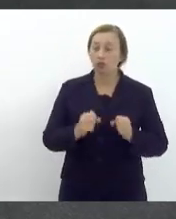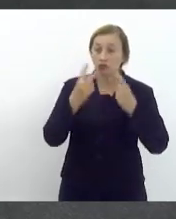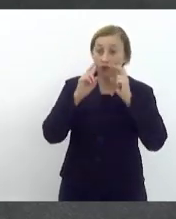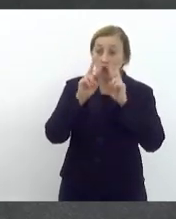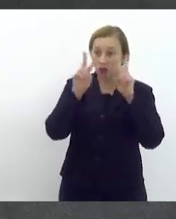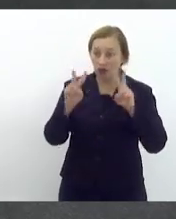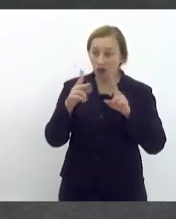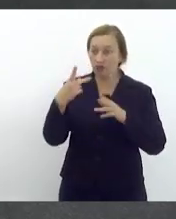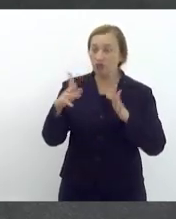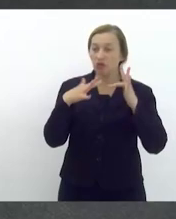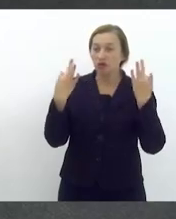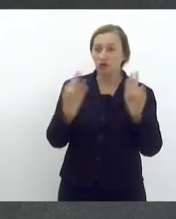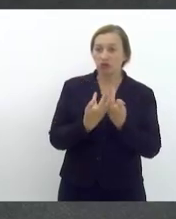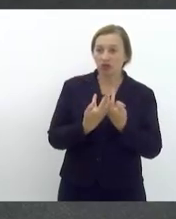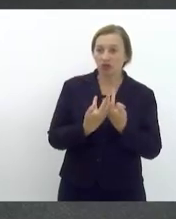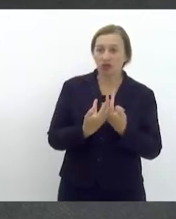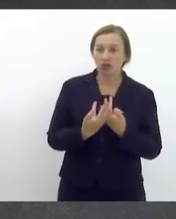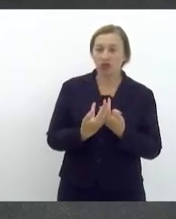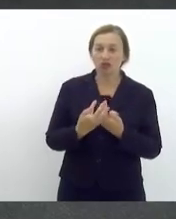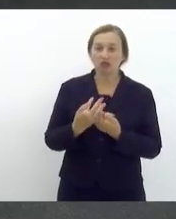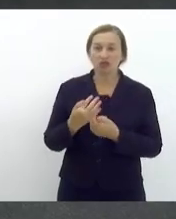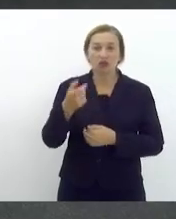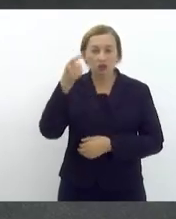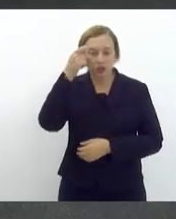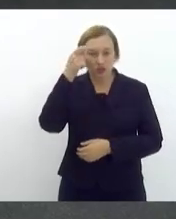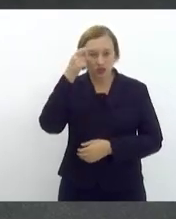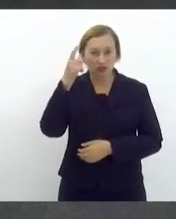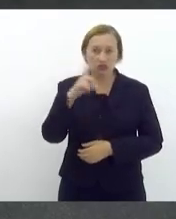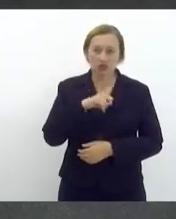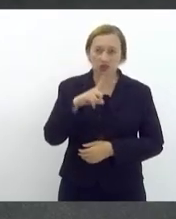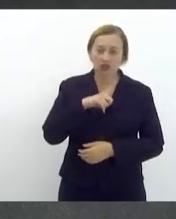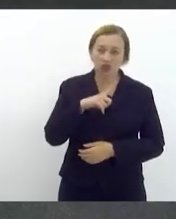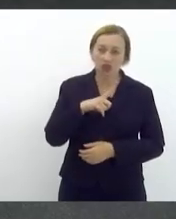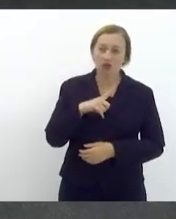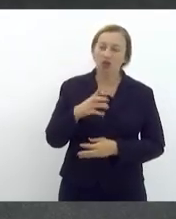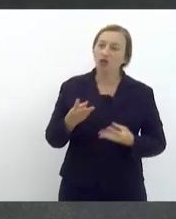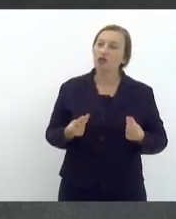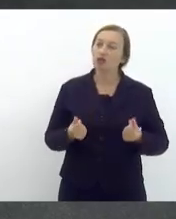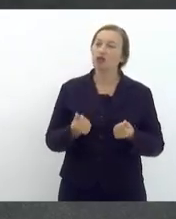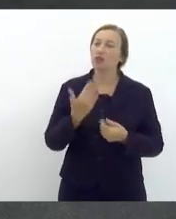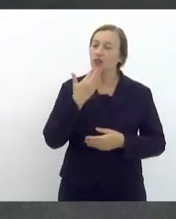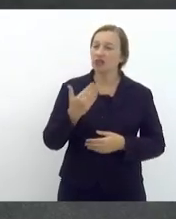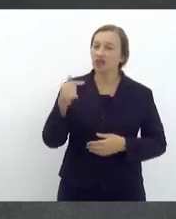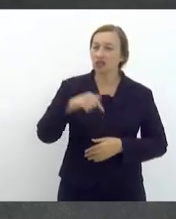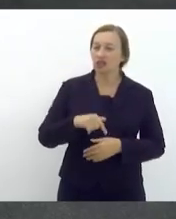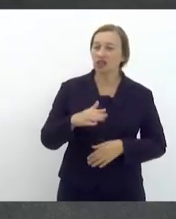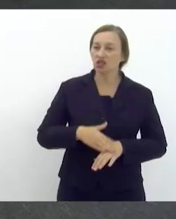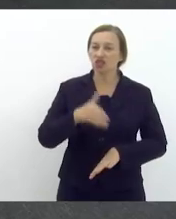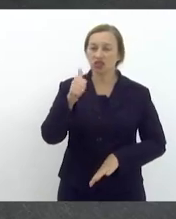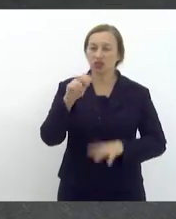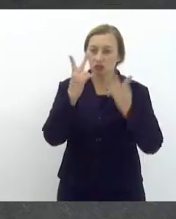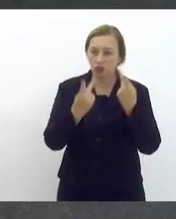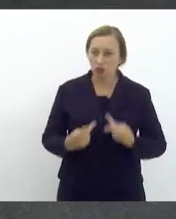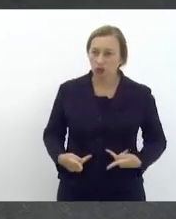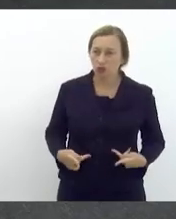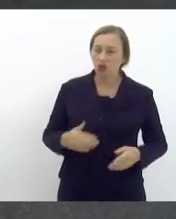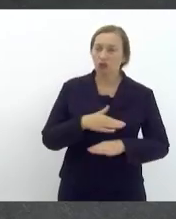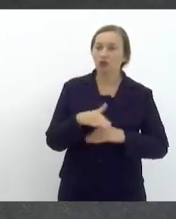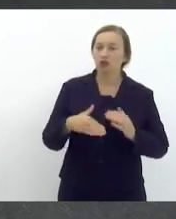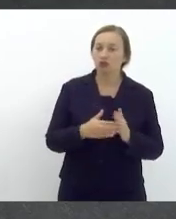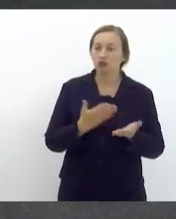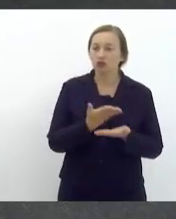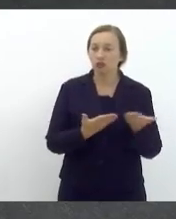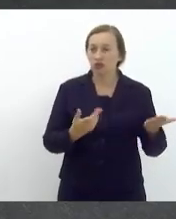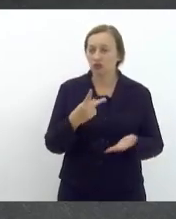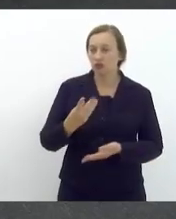para os seus familiares com sensibilidade é o mínimo que a gente tá pedindo aqui a dignidade humana para aqueles que perderam